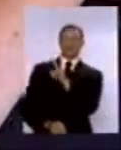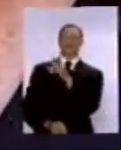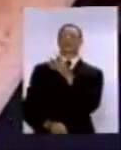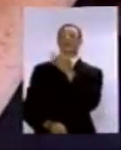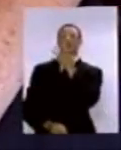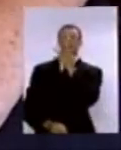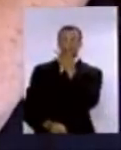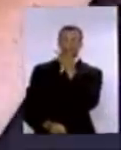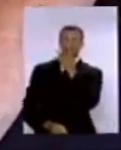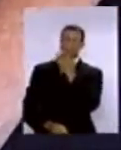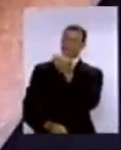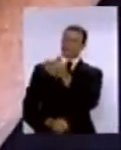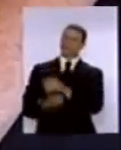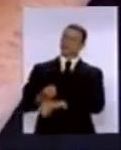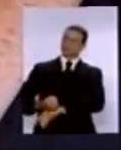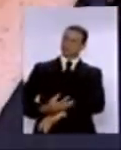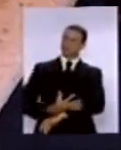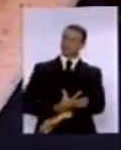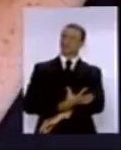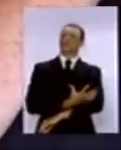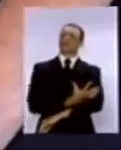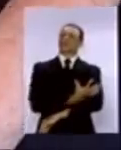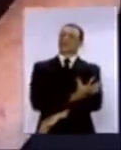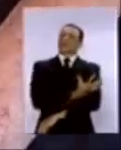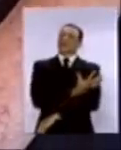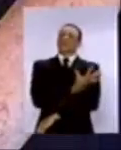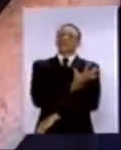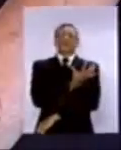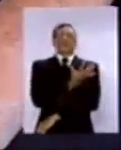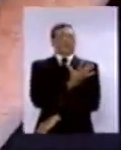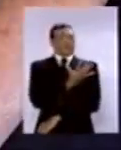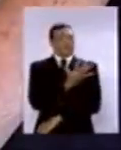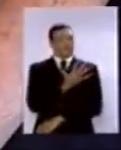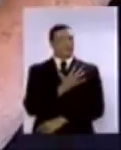é sempre um momento de emoção justamente é